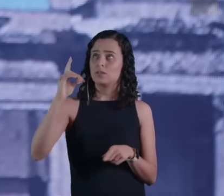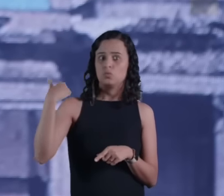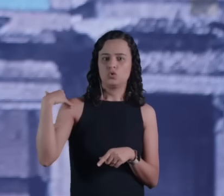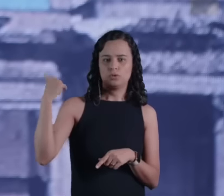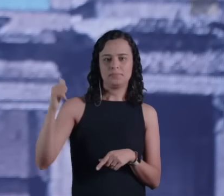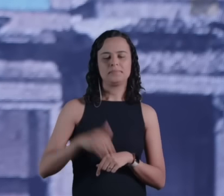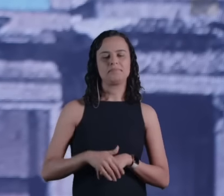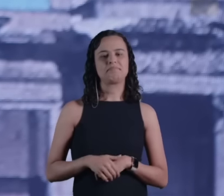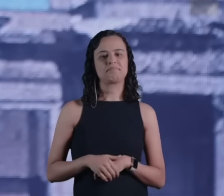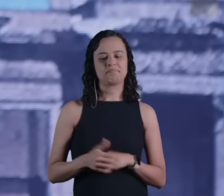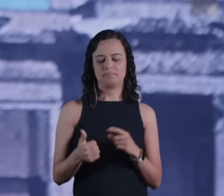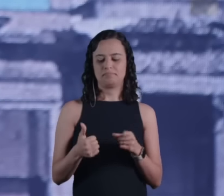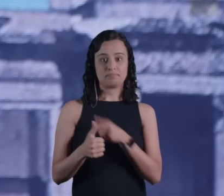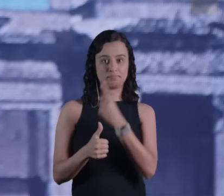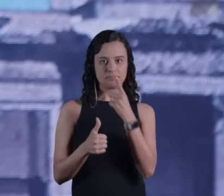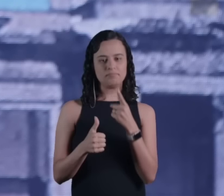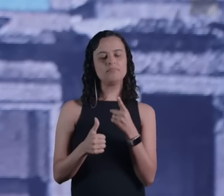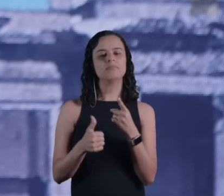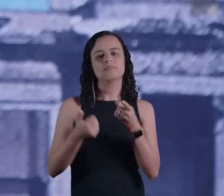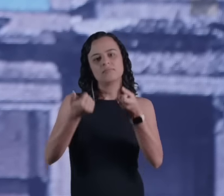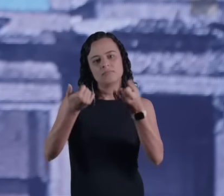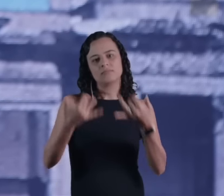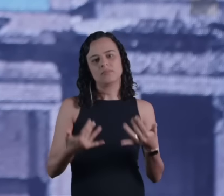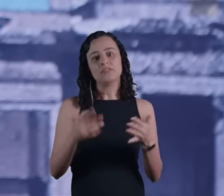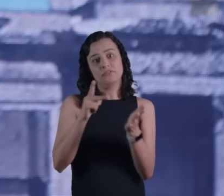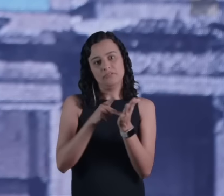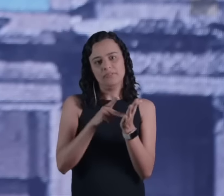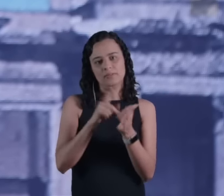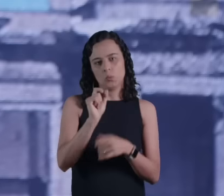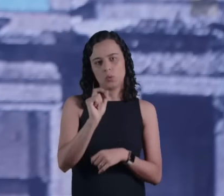A primeira verdade que nós vamos trazer aqui está